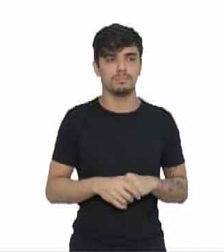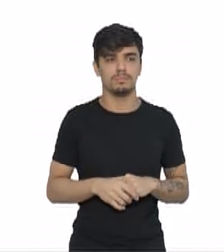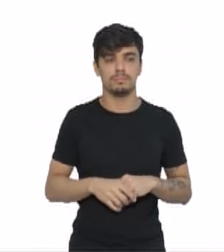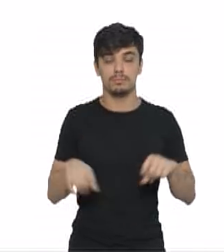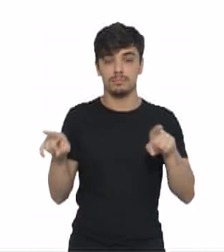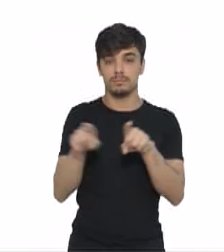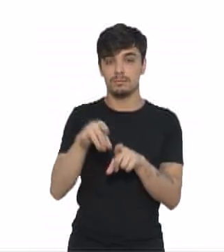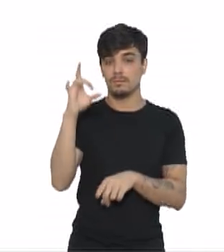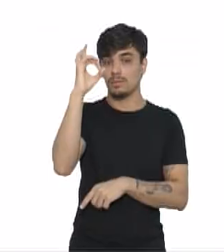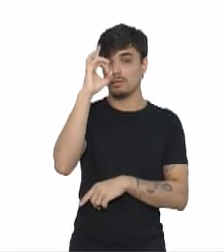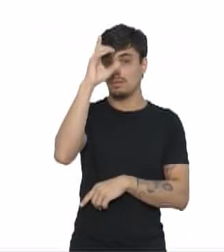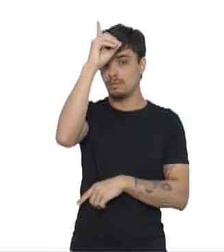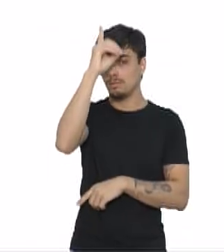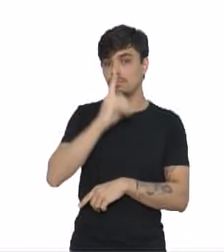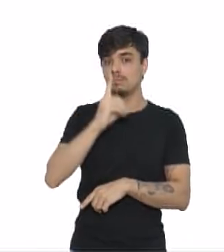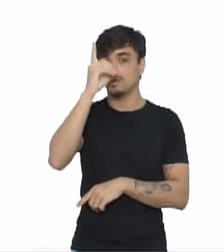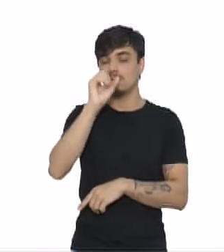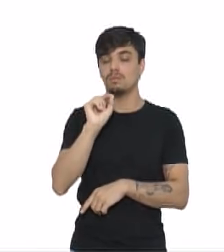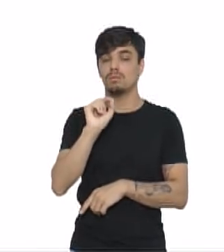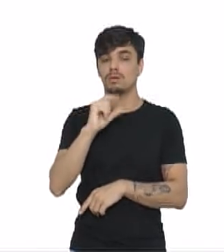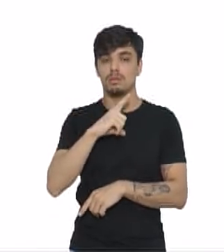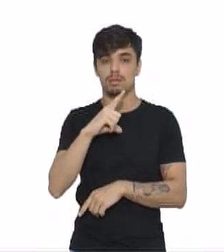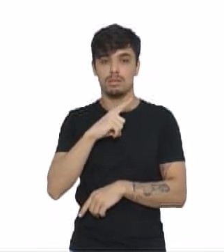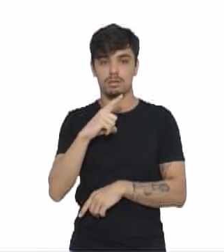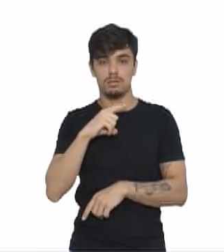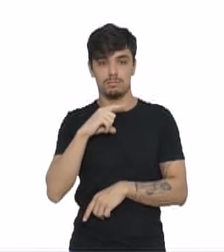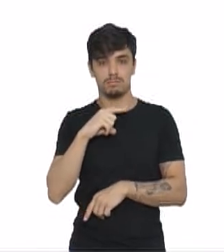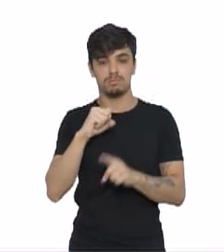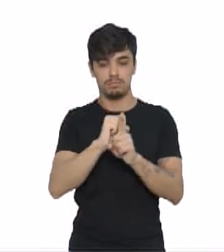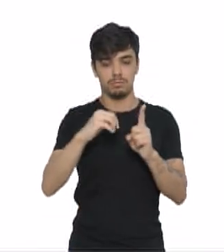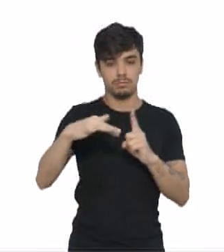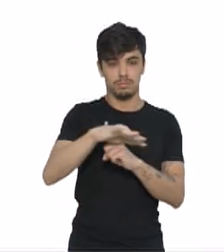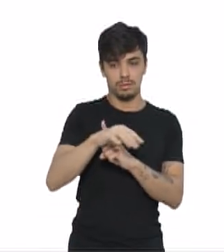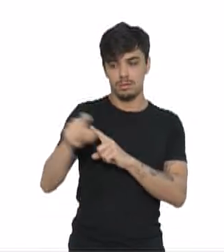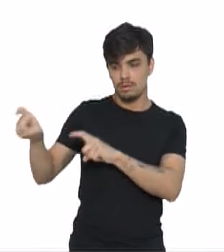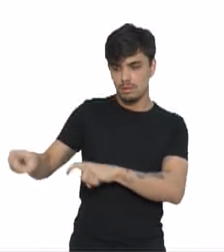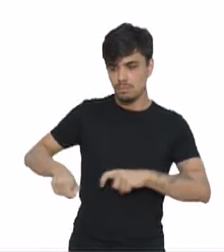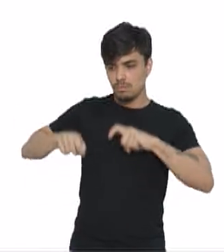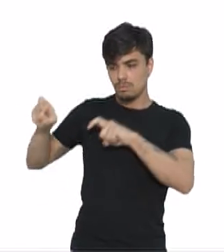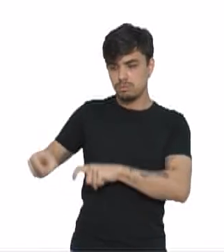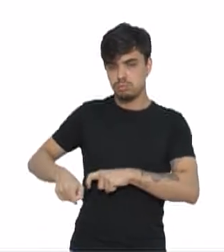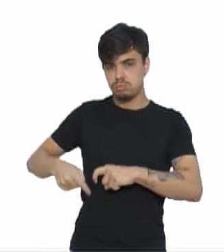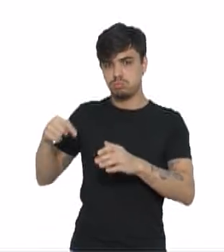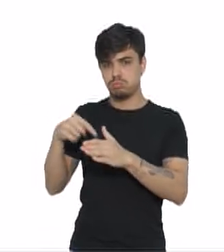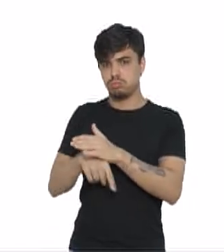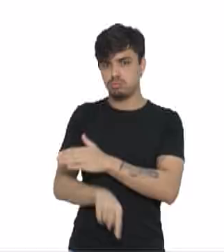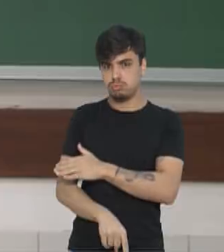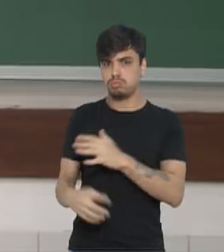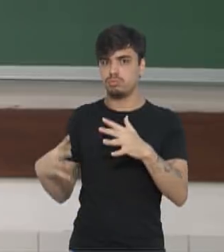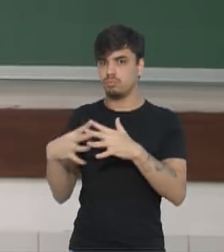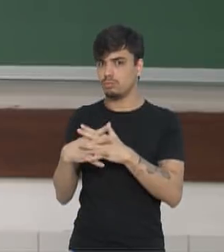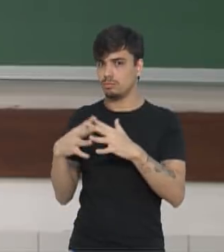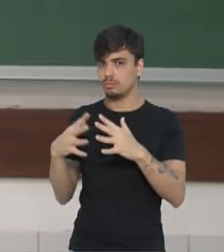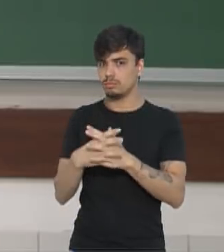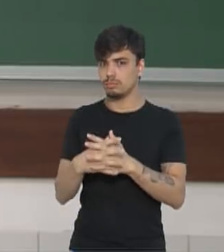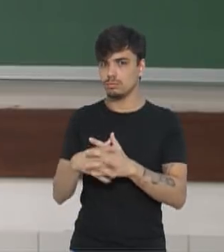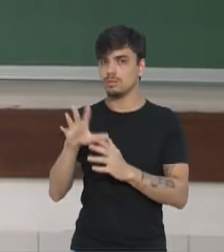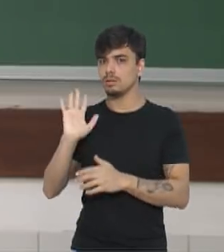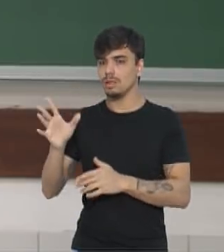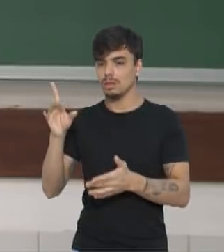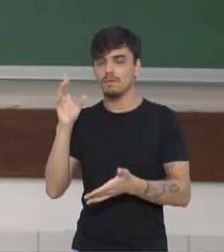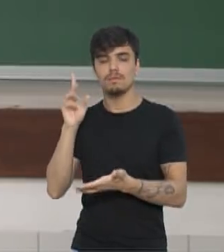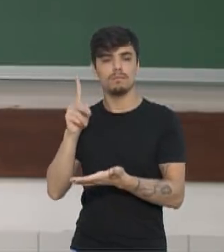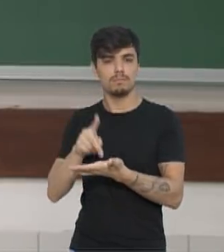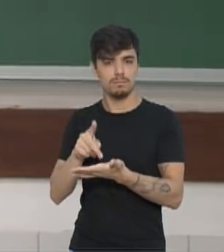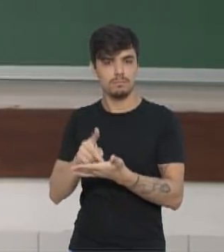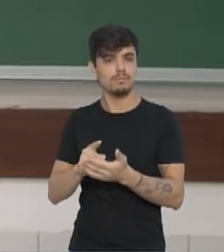amarela, você vai ter justamente as sociedades agrícolas complexas. Essas já estavam plenamente sedentarizadas, já